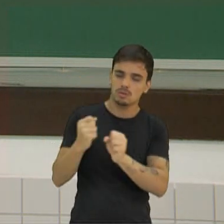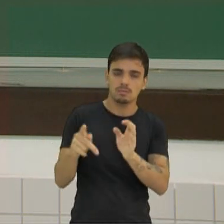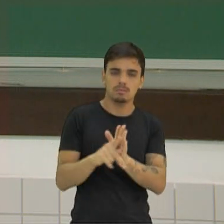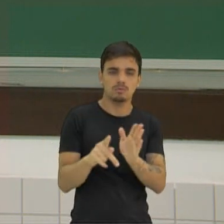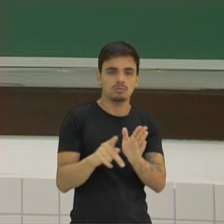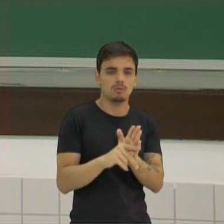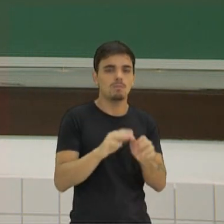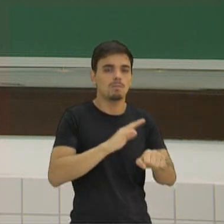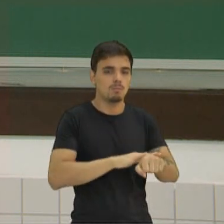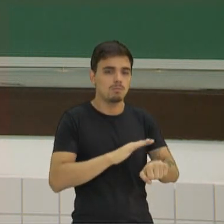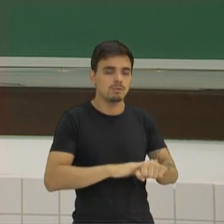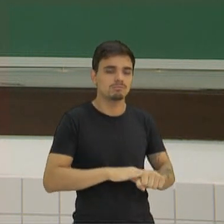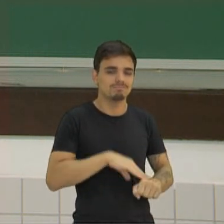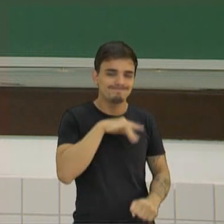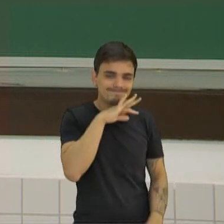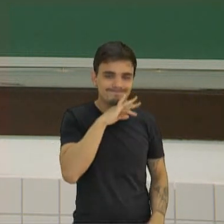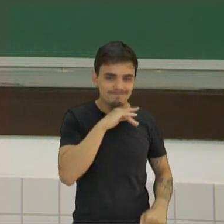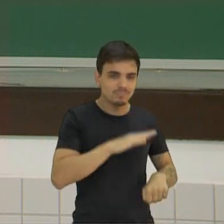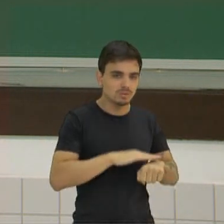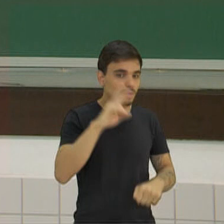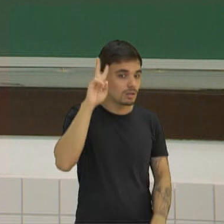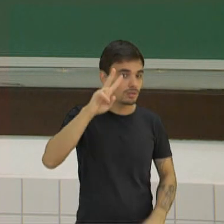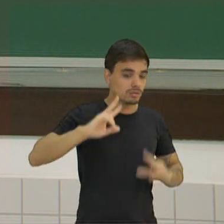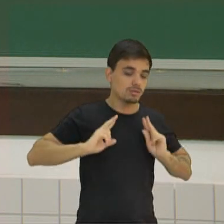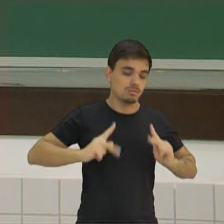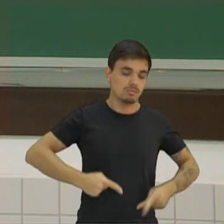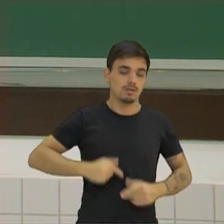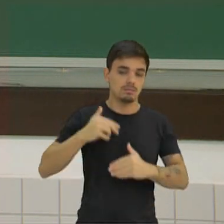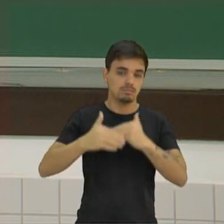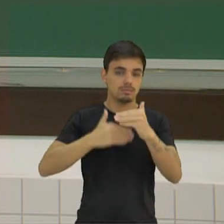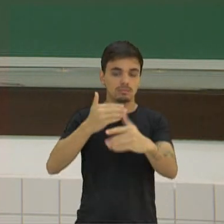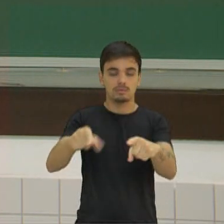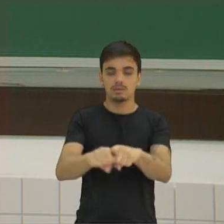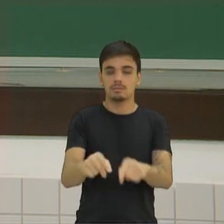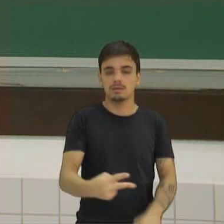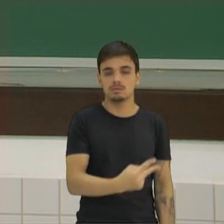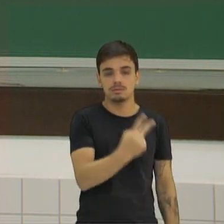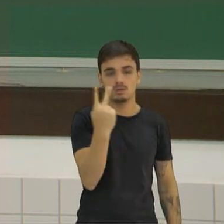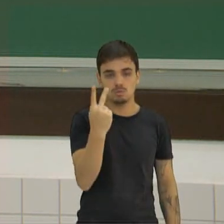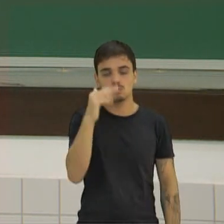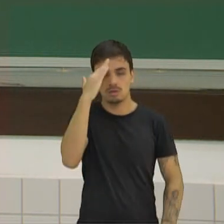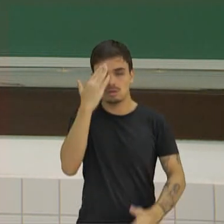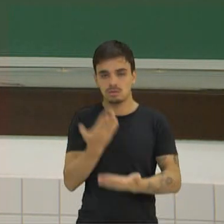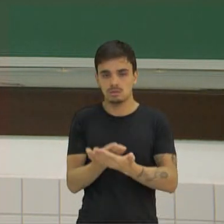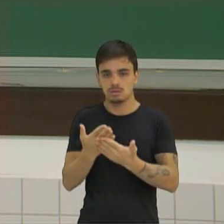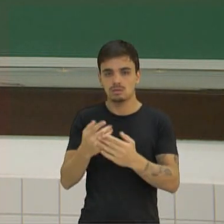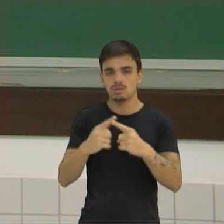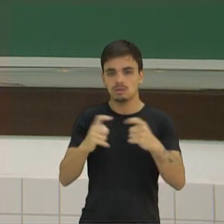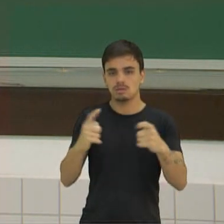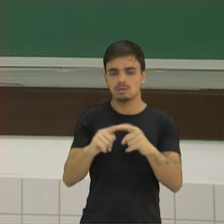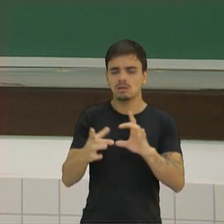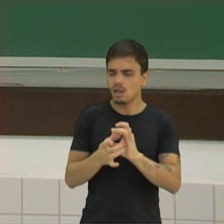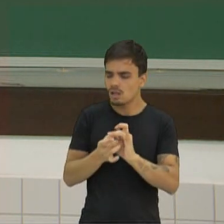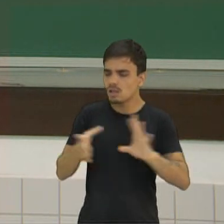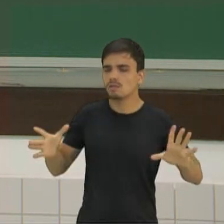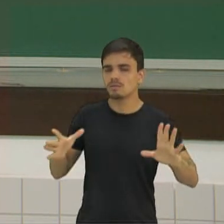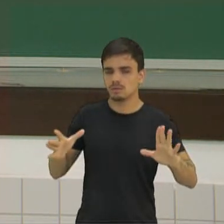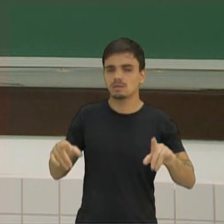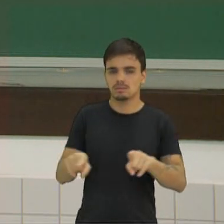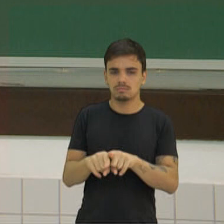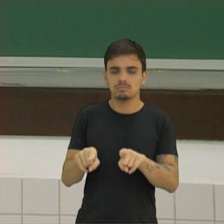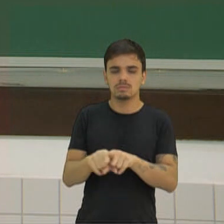Momentos sombrios da história da humanidade em segundo lugar Nós acreditamos na ciência como Libertadora como a